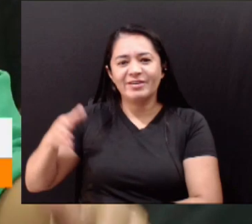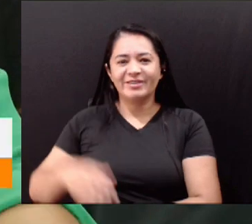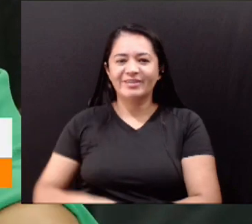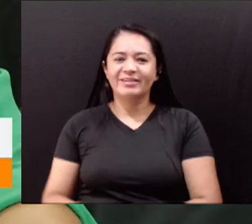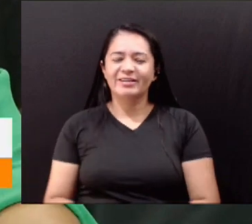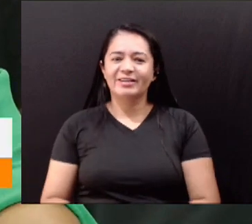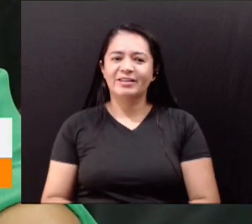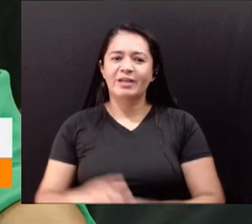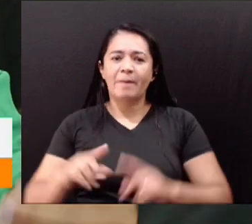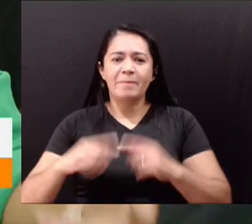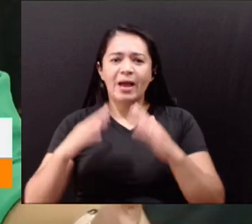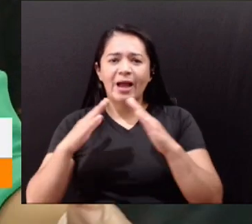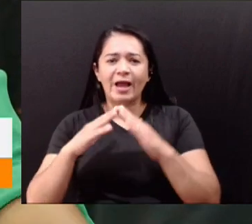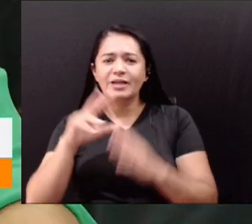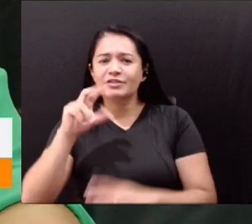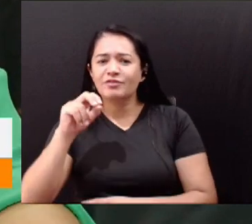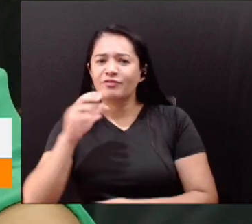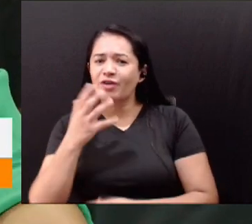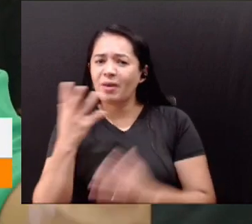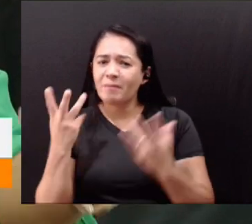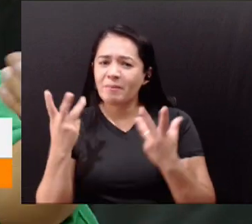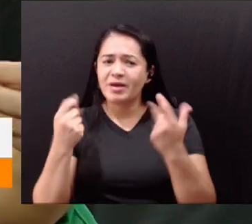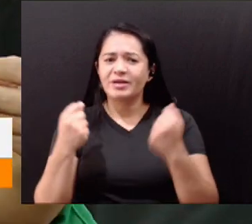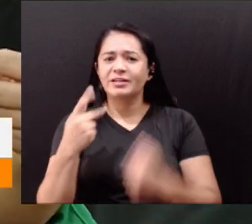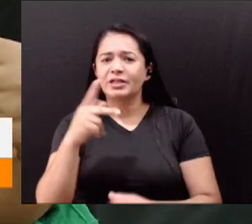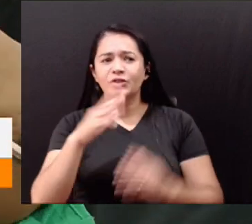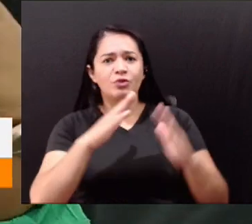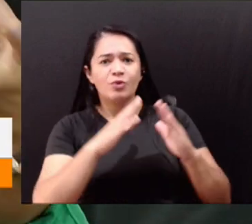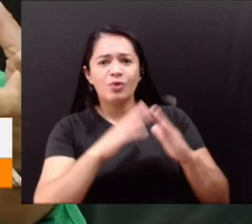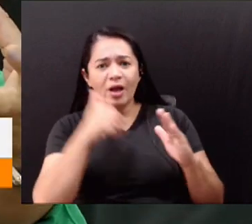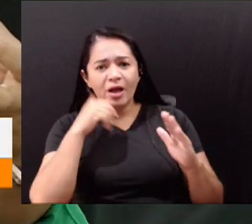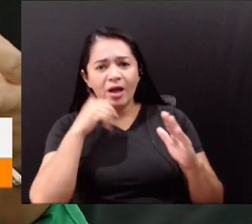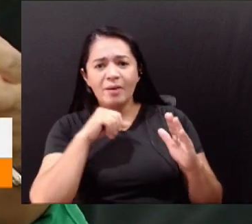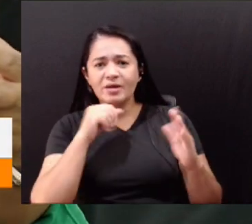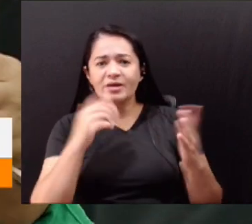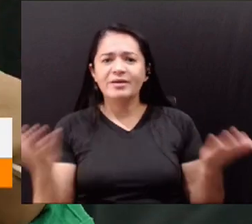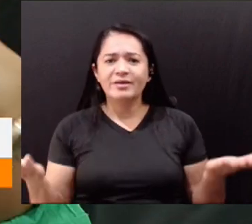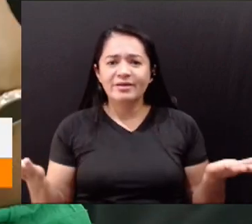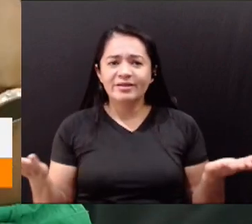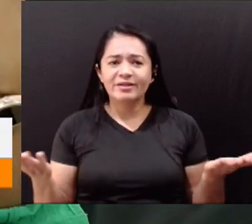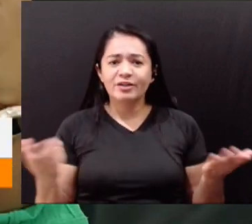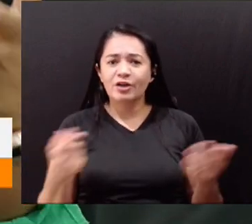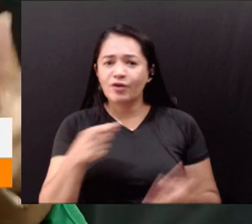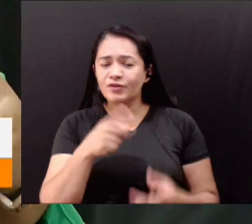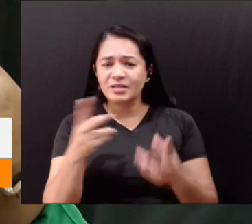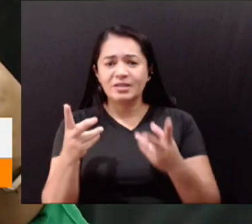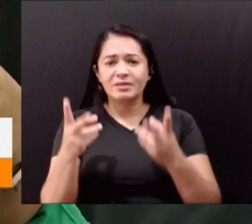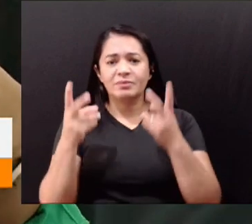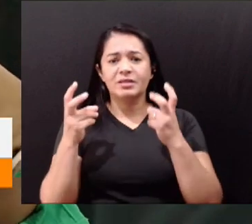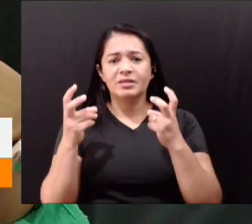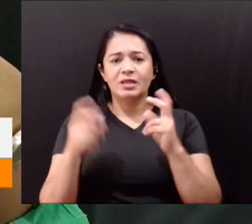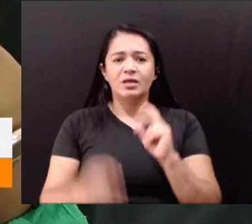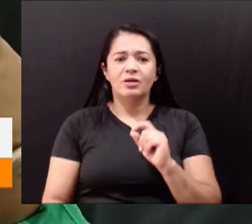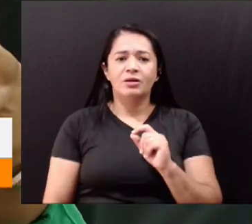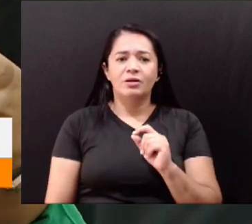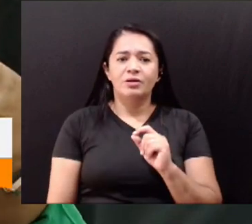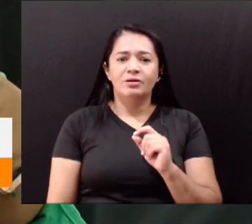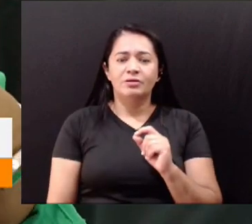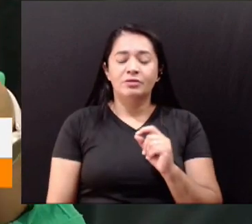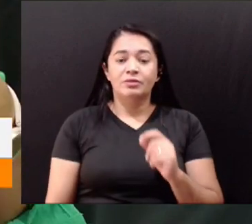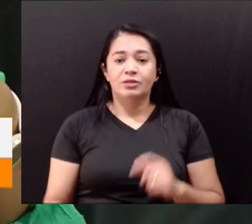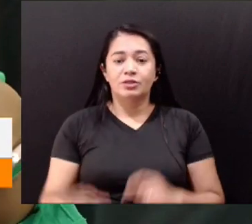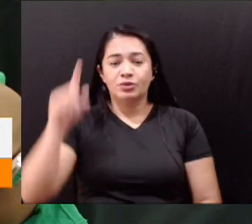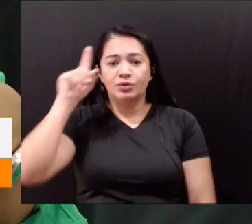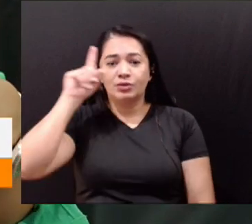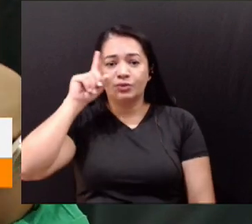Faz quanto tempo você não vai na casa da tua mãe, na casa da sua avó? Você percebe que a correria do dia a dia, o nosso